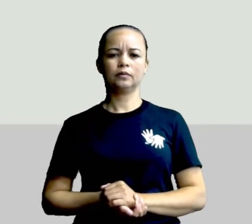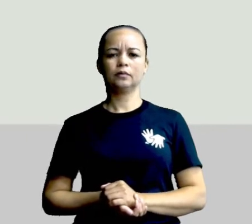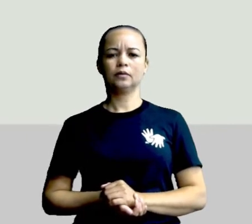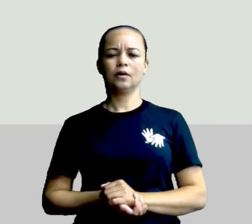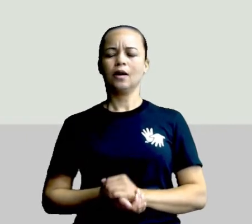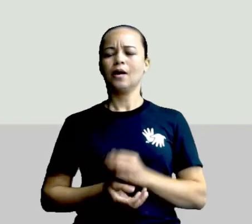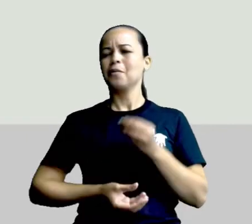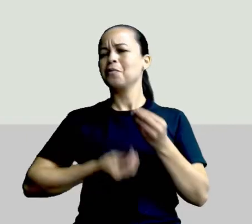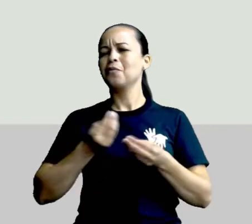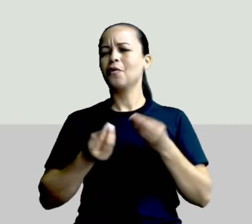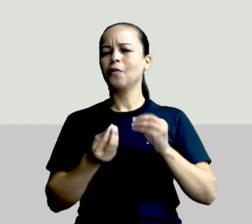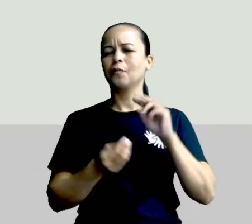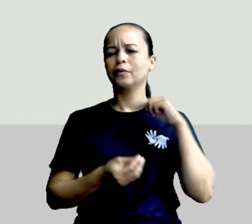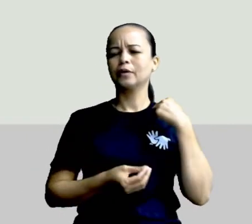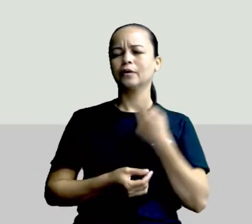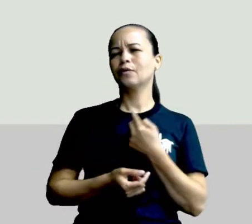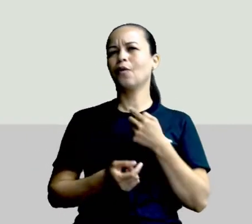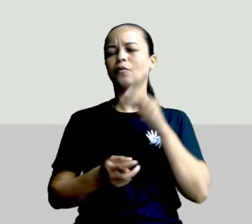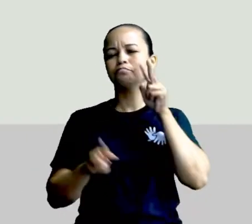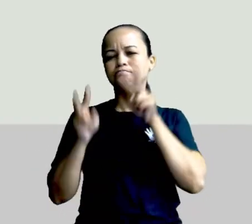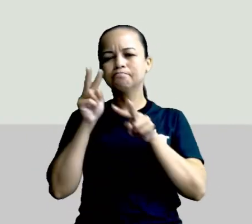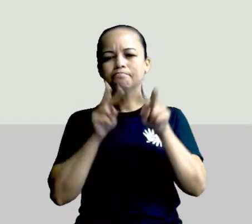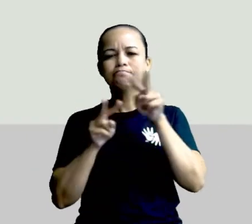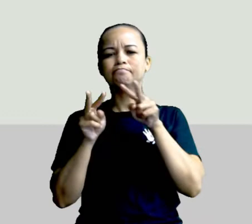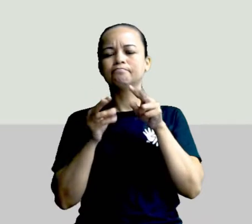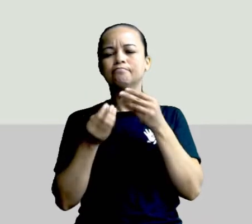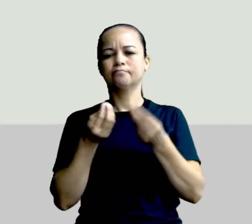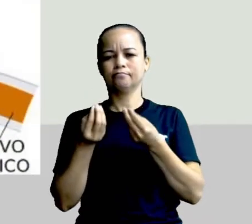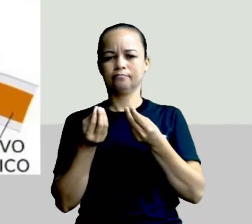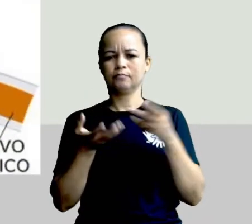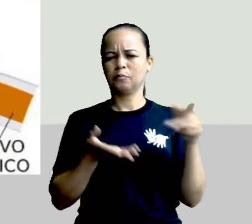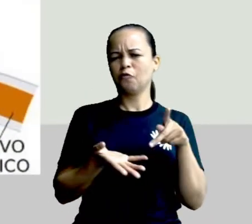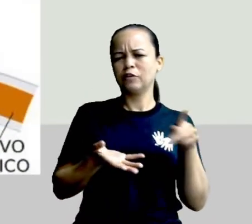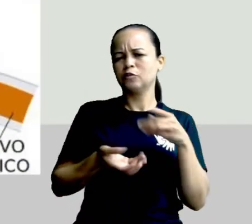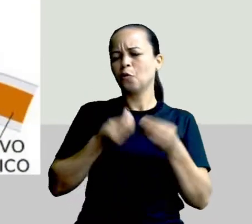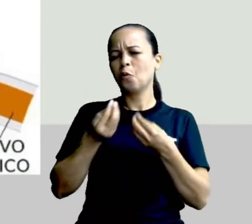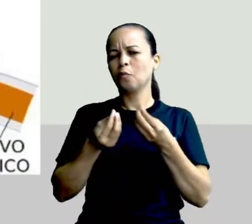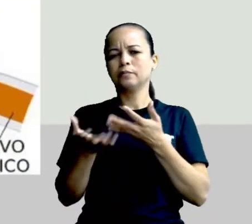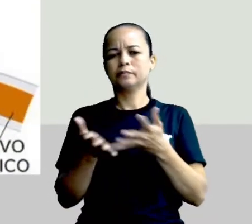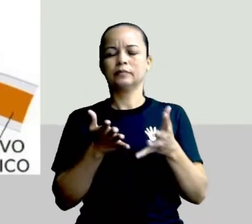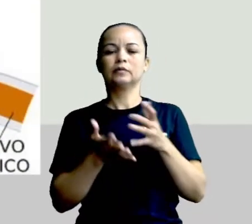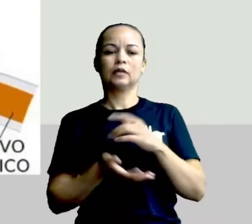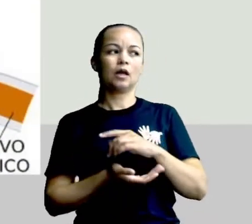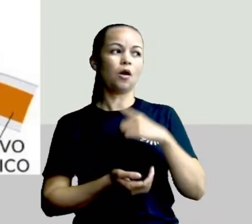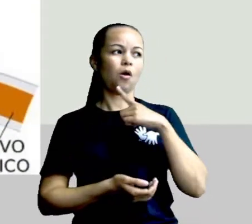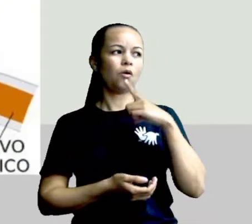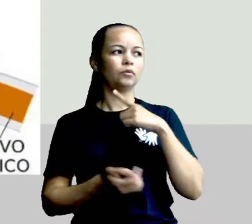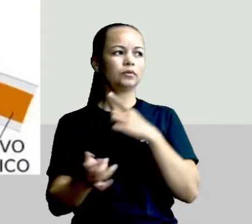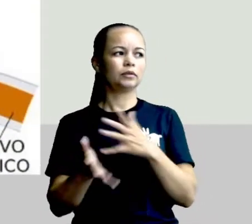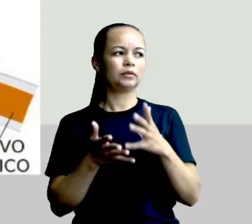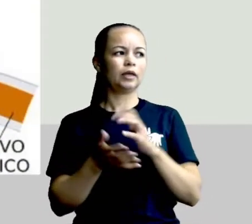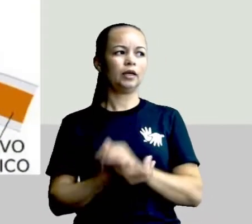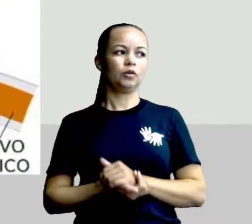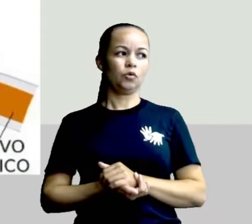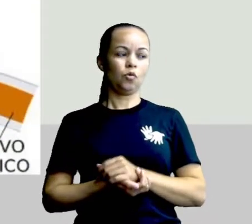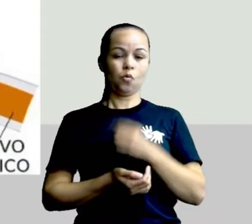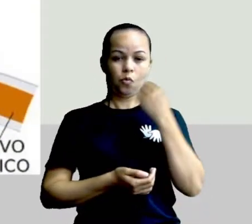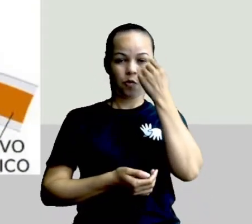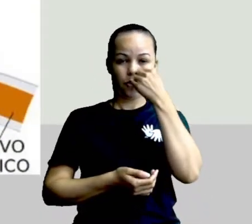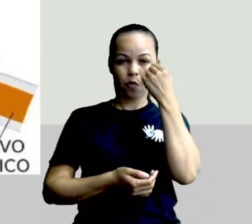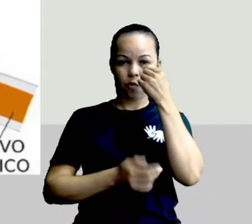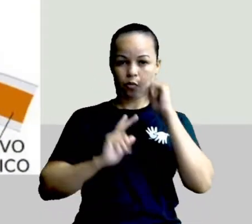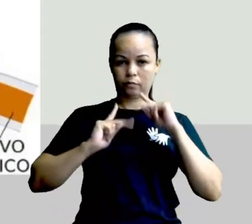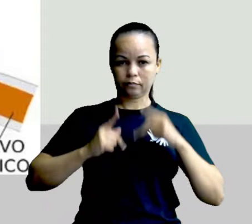Então, e como é que nós enxergamos? Como é que a gente enxerga, professor, aqui? Olha, eu tenho aqui um olho humano,